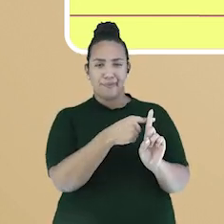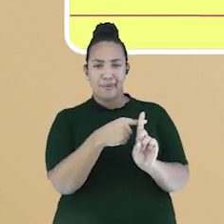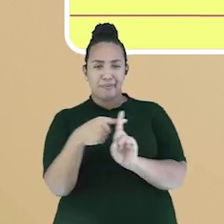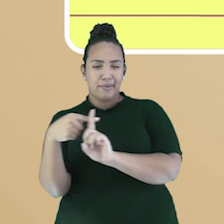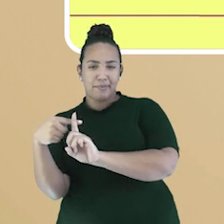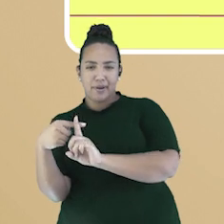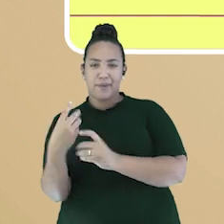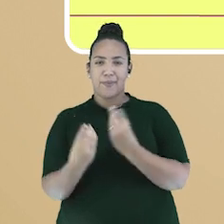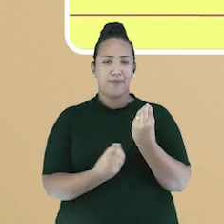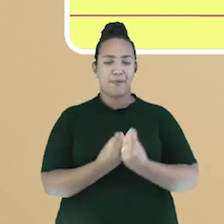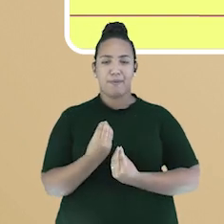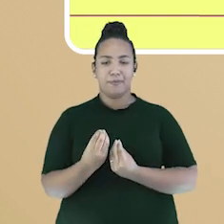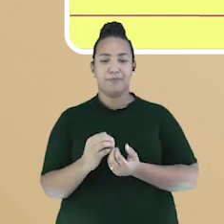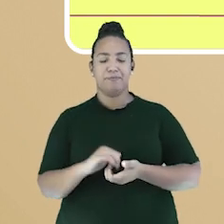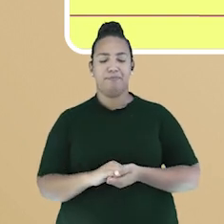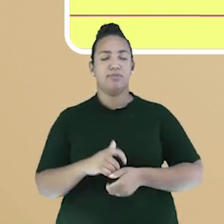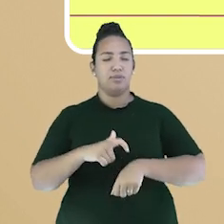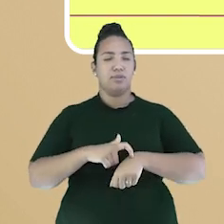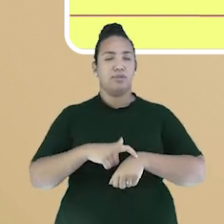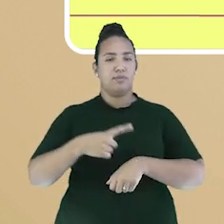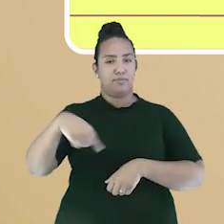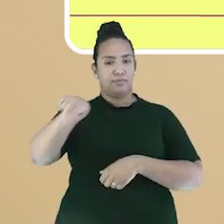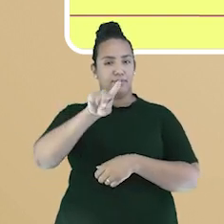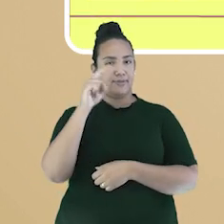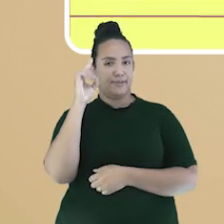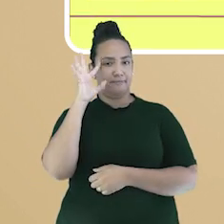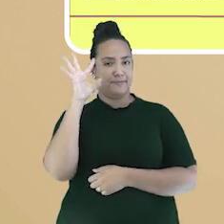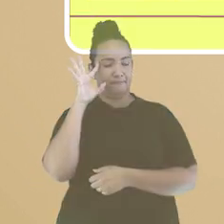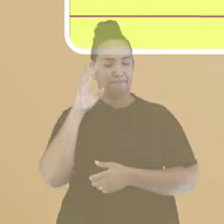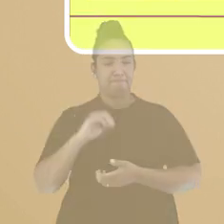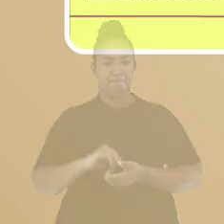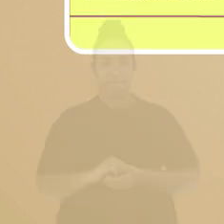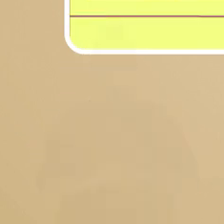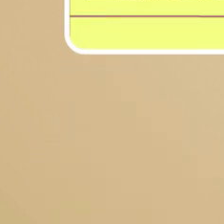em partes 15 segundos para você poder pensar